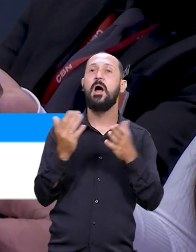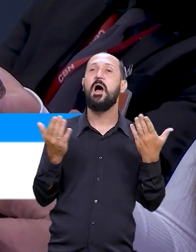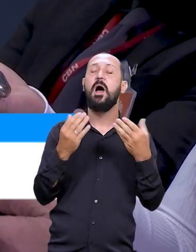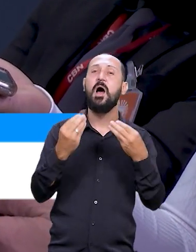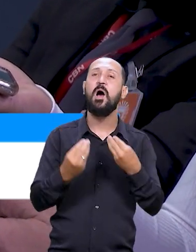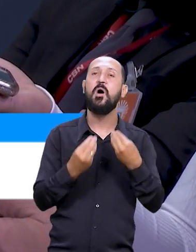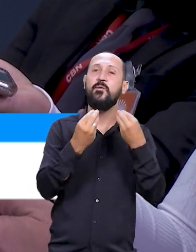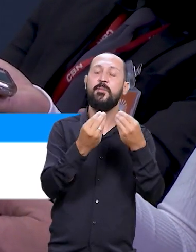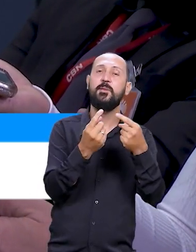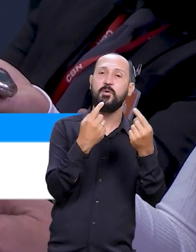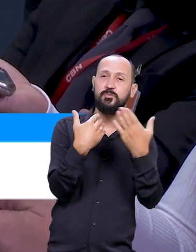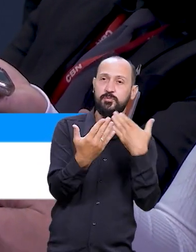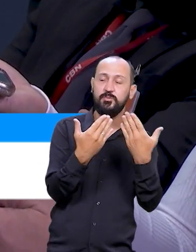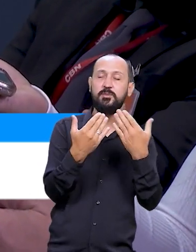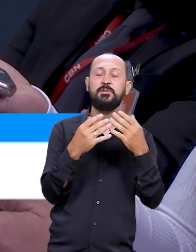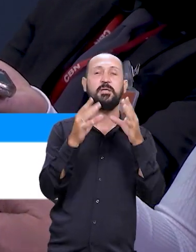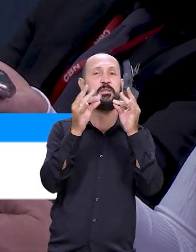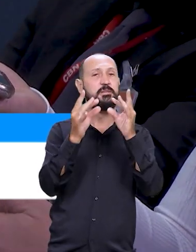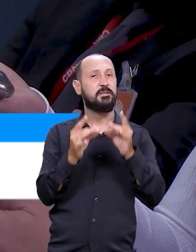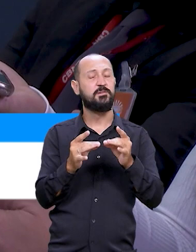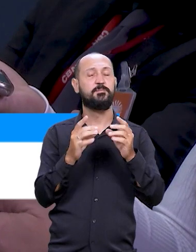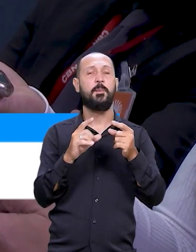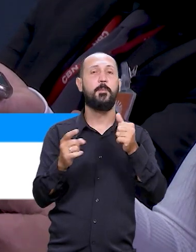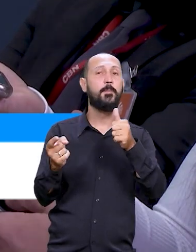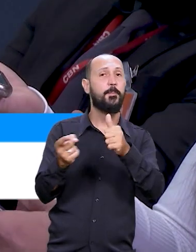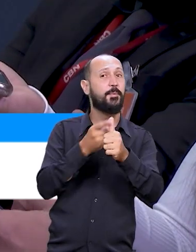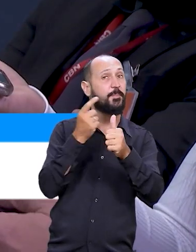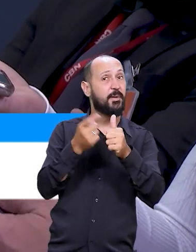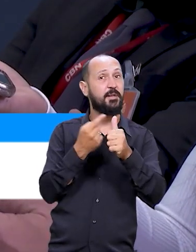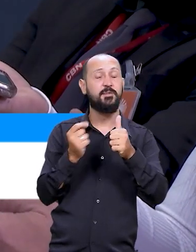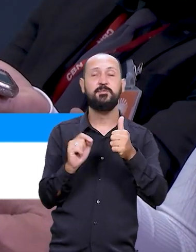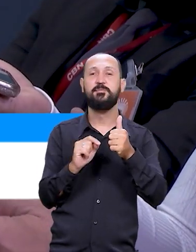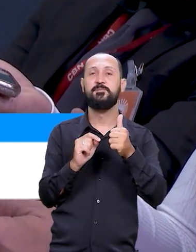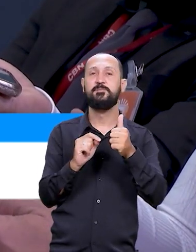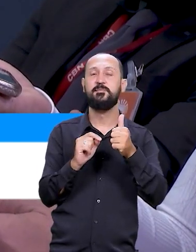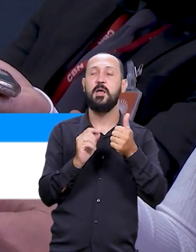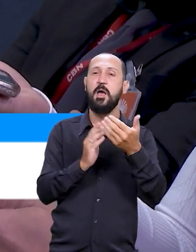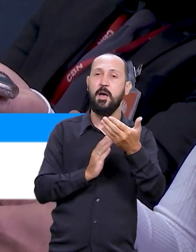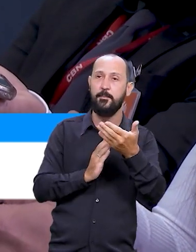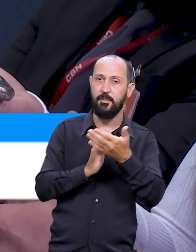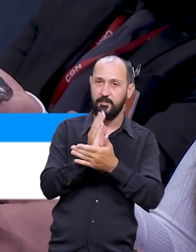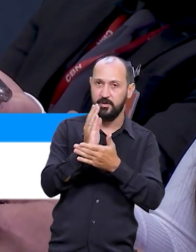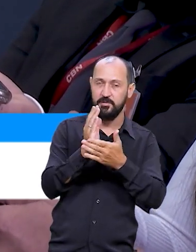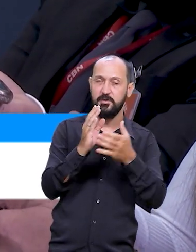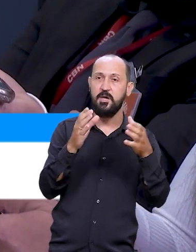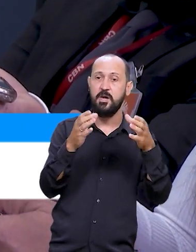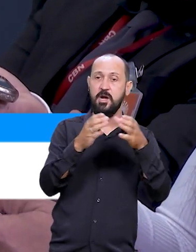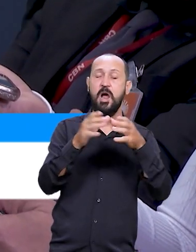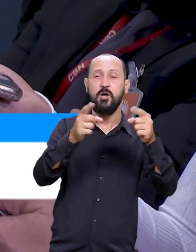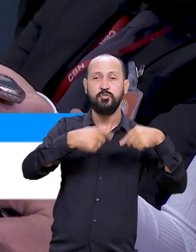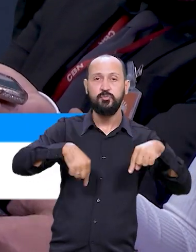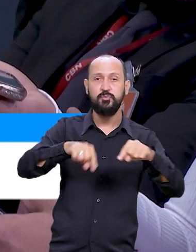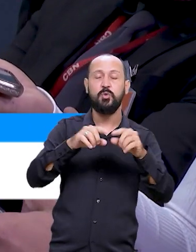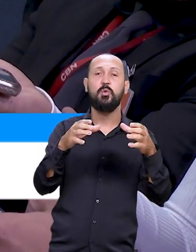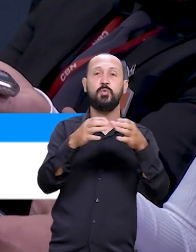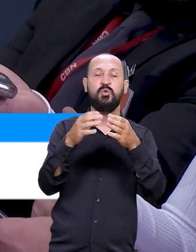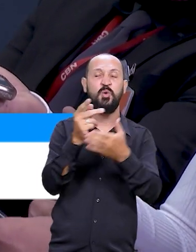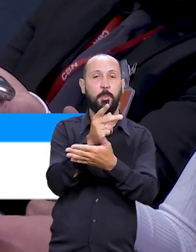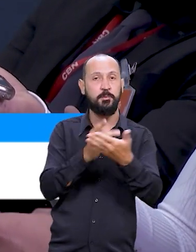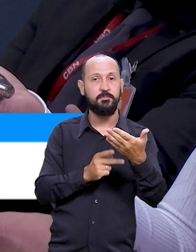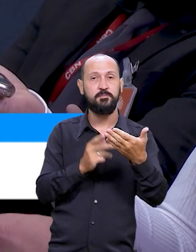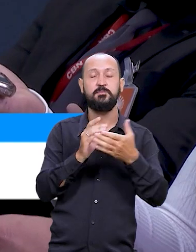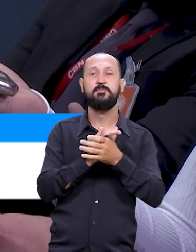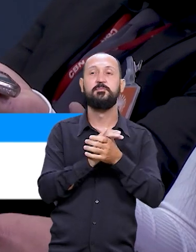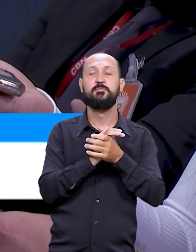proposta. Agora nós vamos para a discussão de mérito, vai passar primeiro pela aprovação em